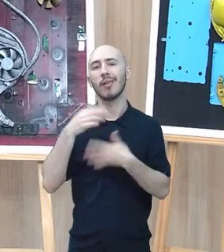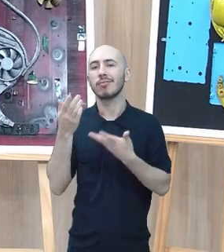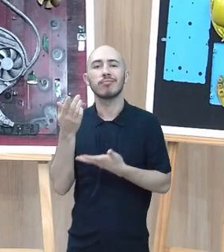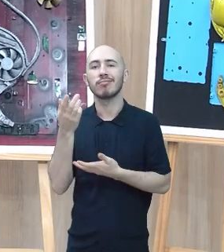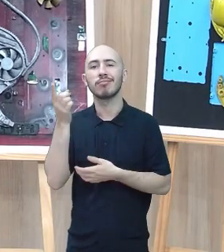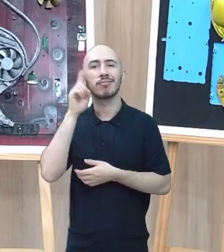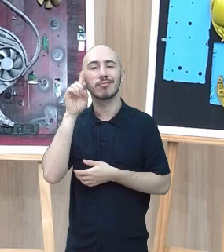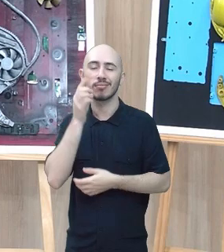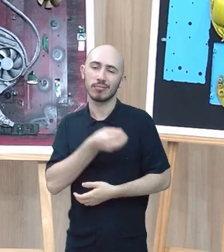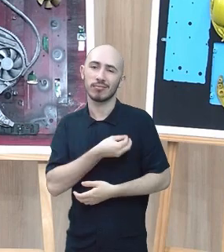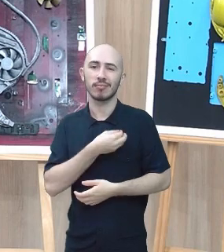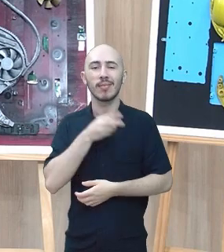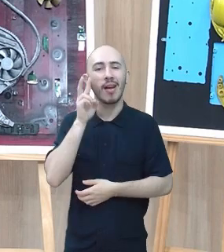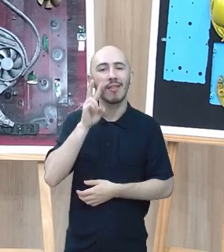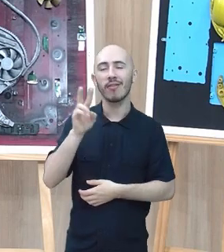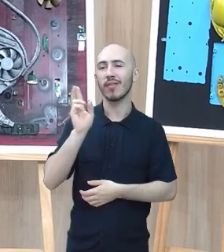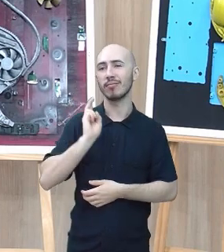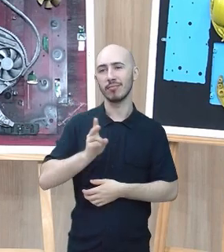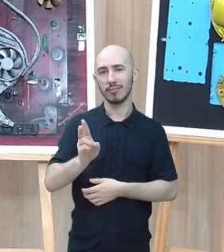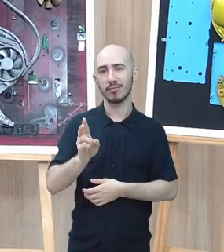ele na nossa cidade.